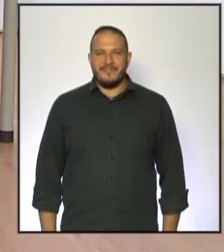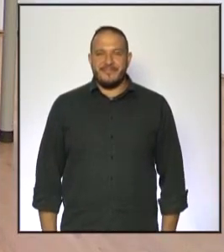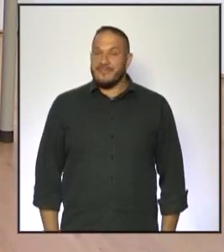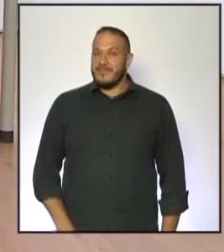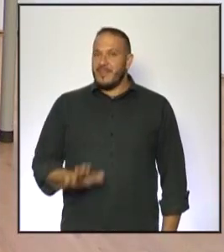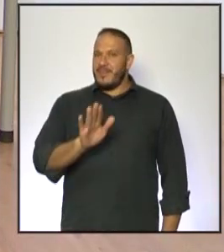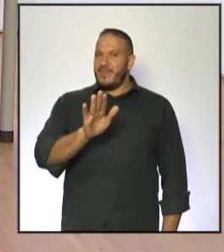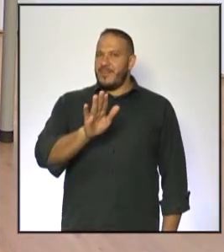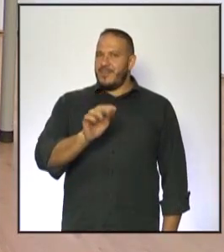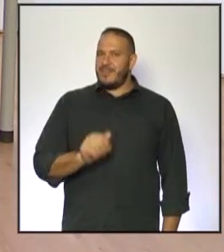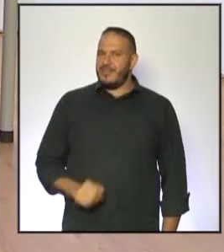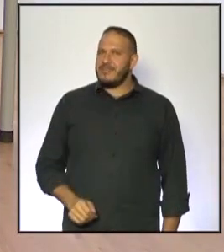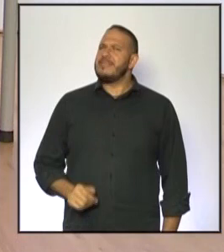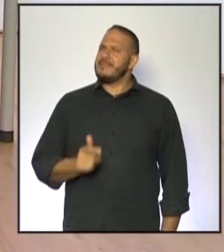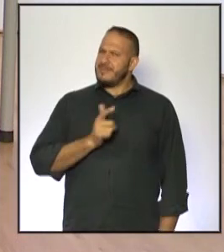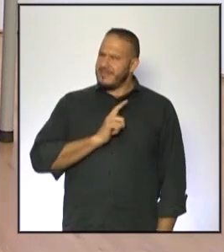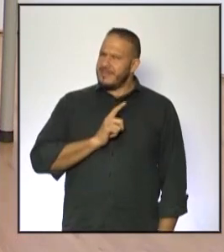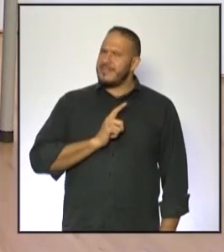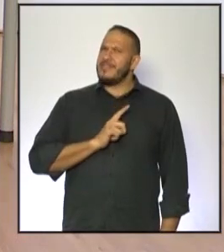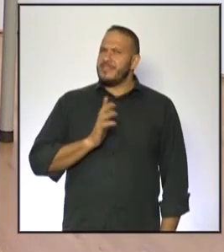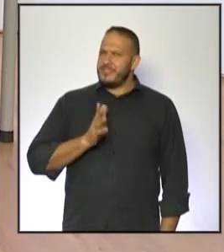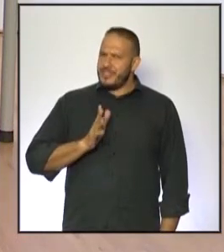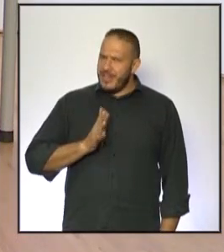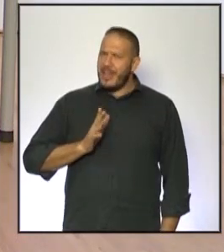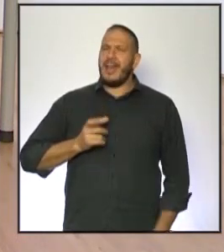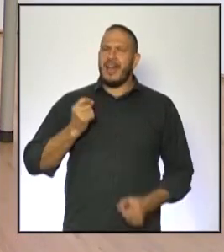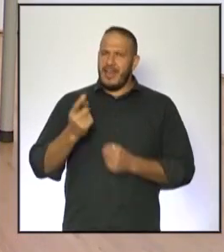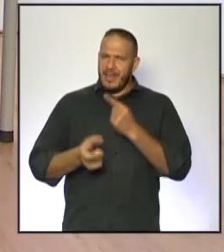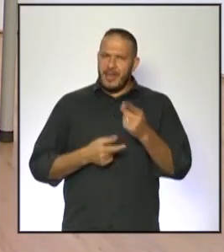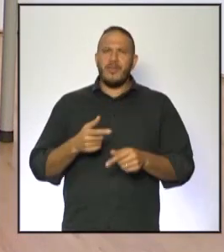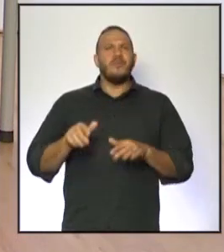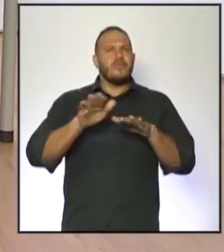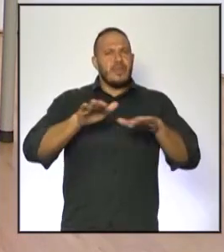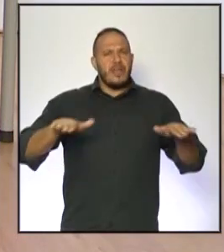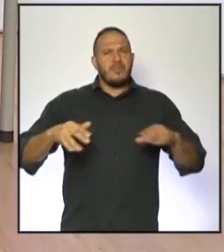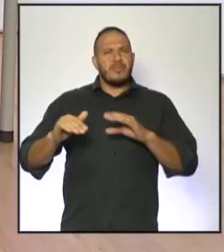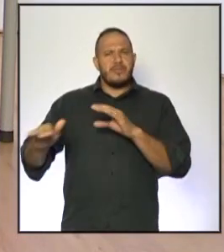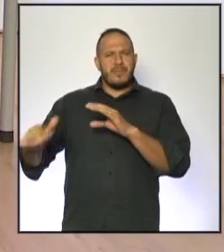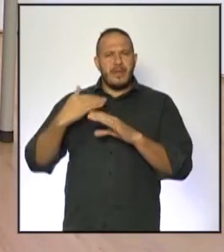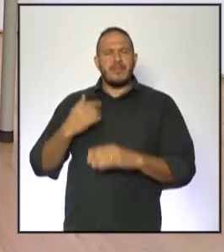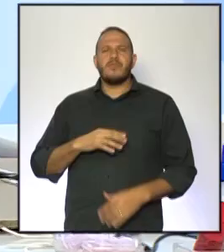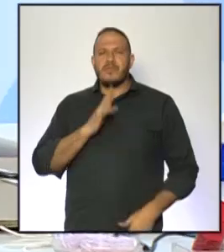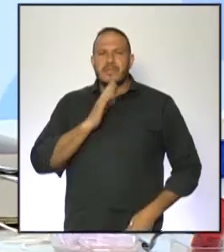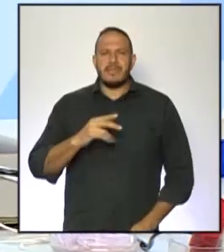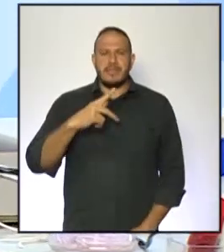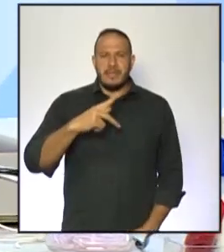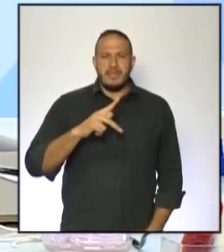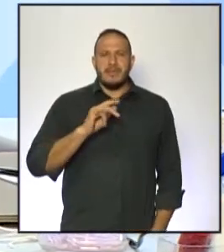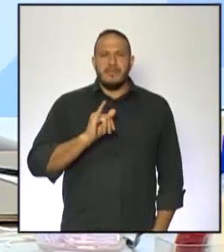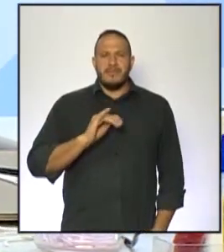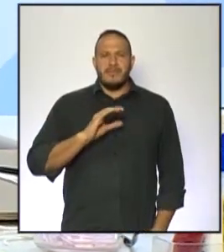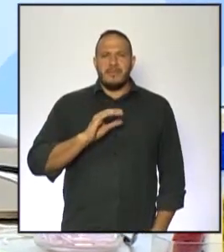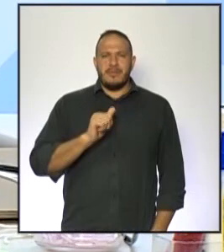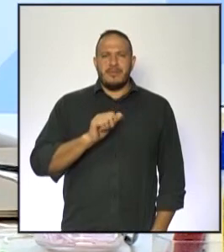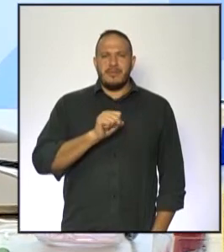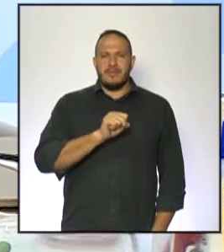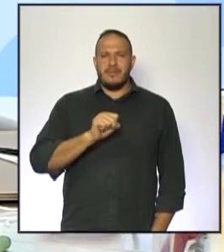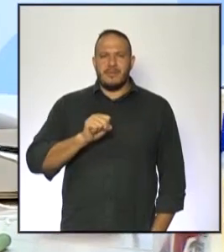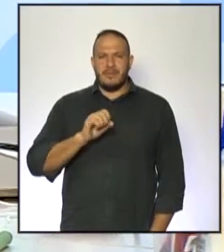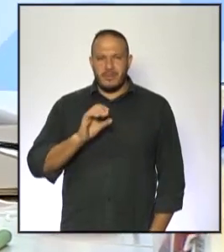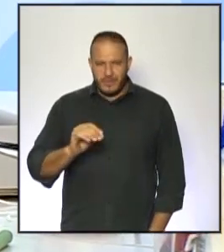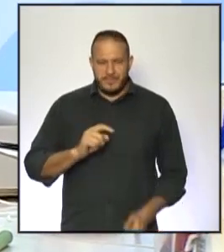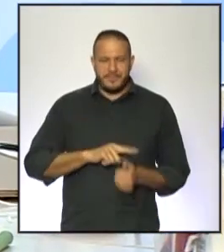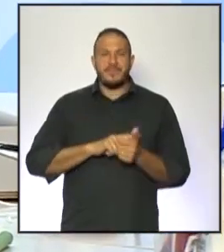Olha só, nós já temos sim. Alguns dos alunos já falaram de Picasso como um grande inventor. E